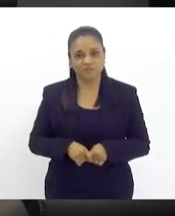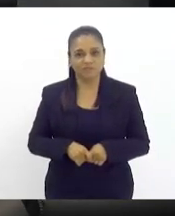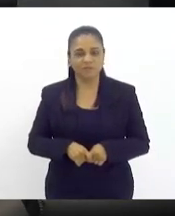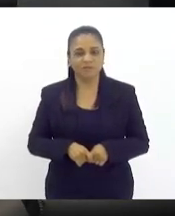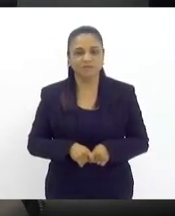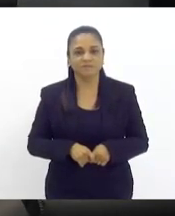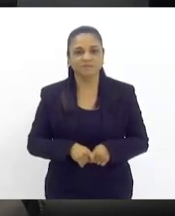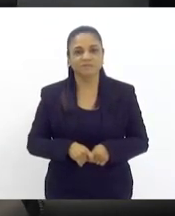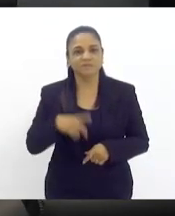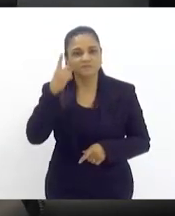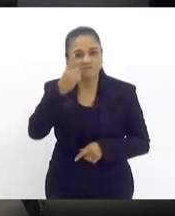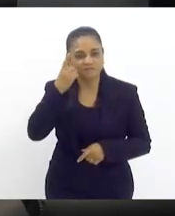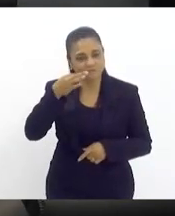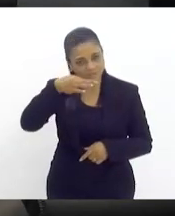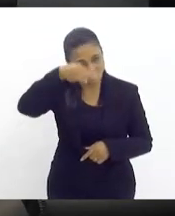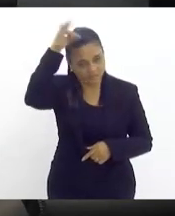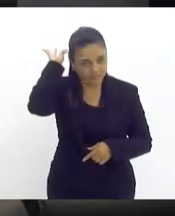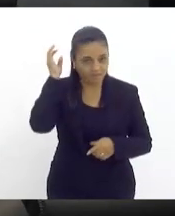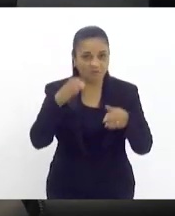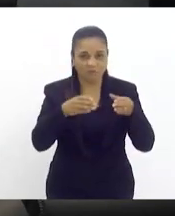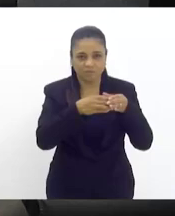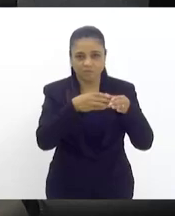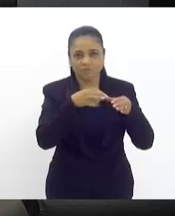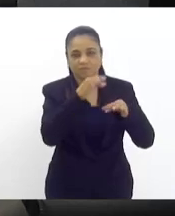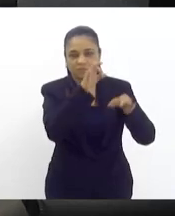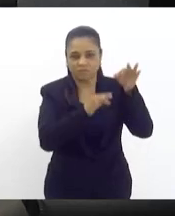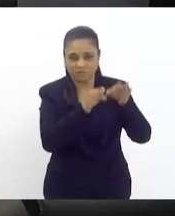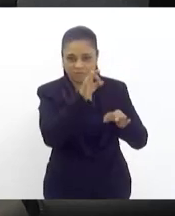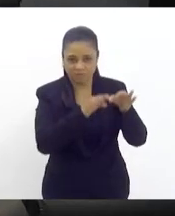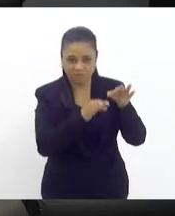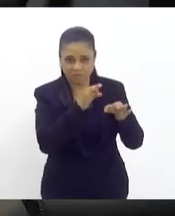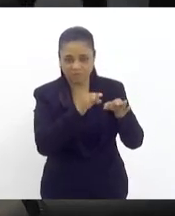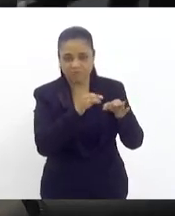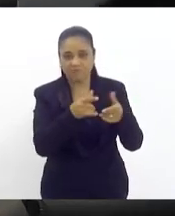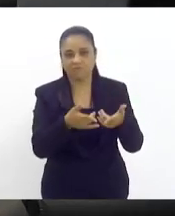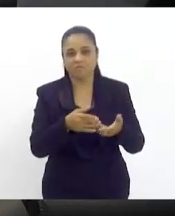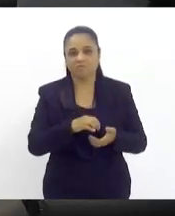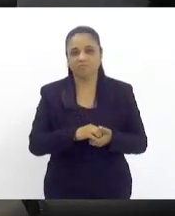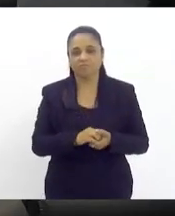Deputado Fred para aparecer pela comissão de constituição e justiça